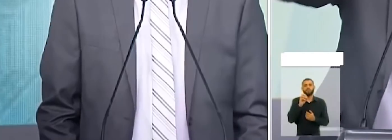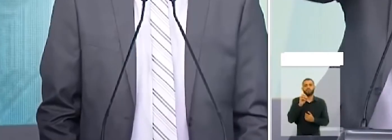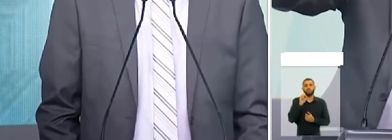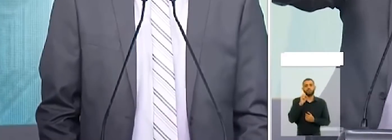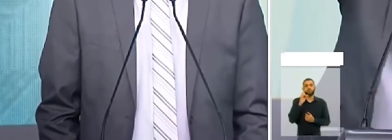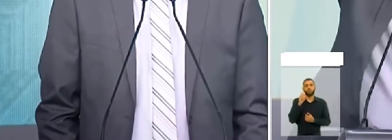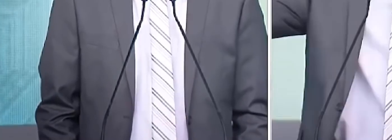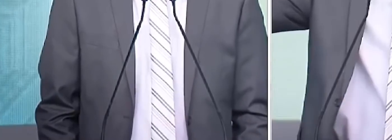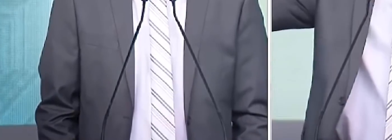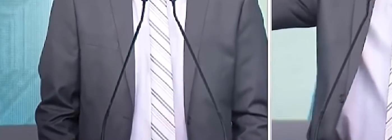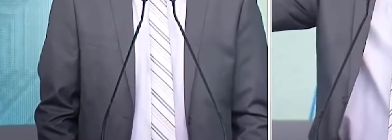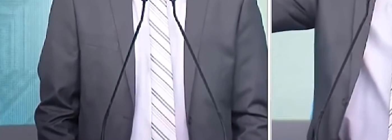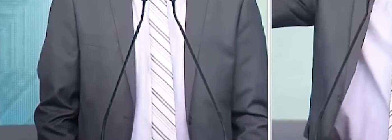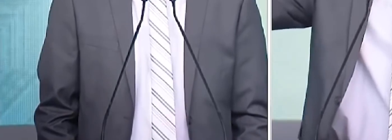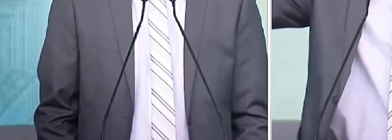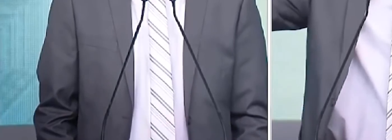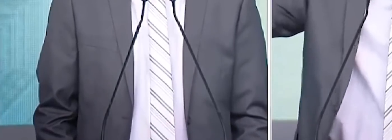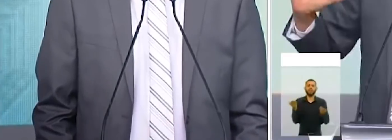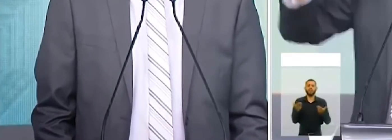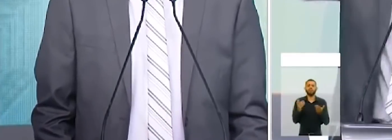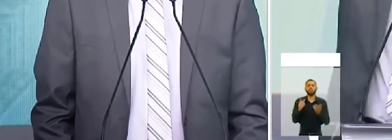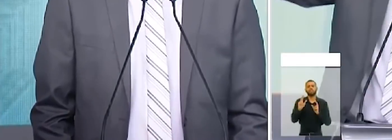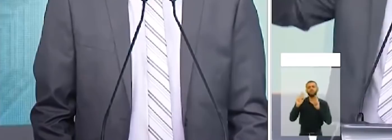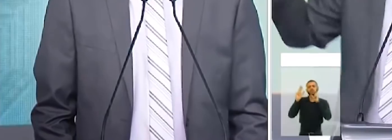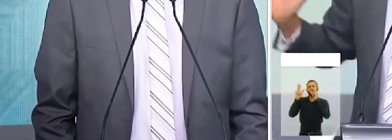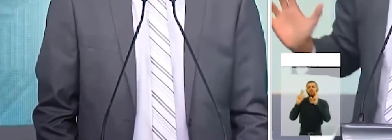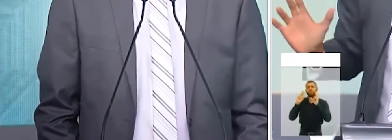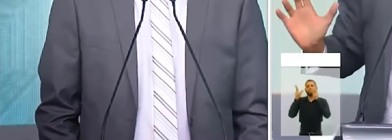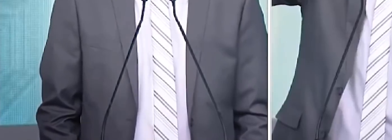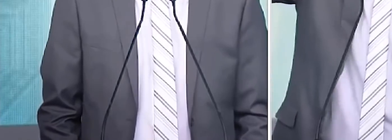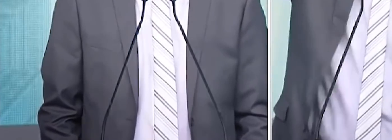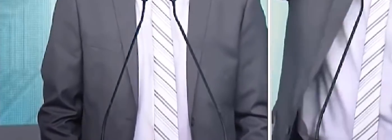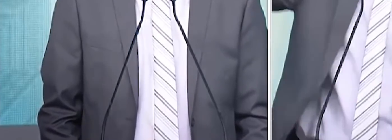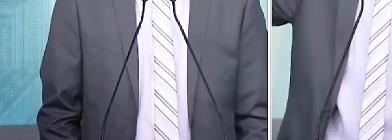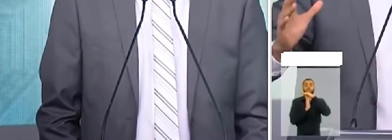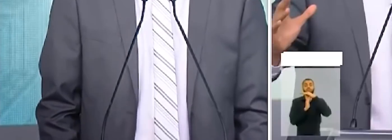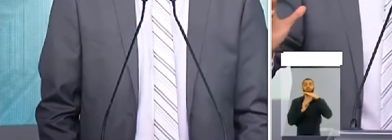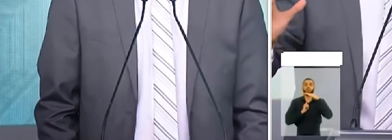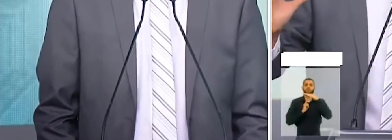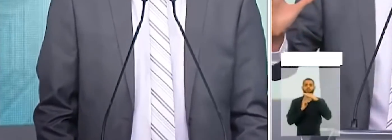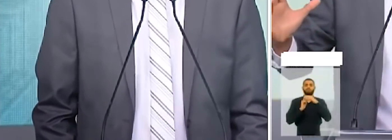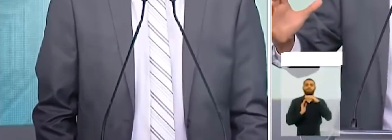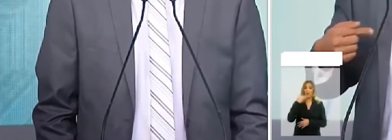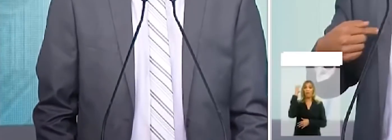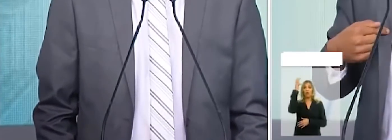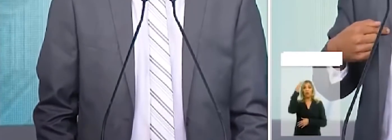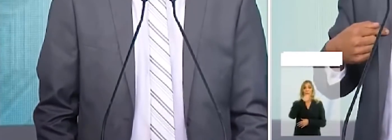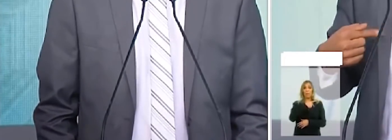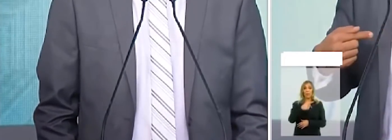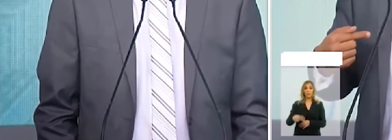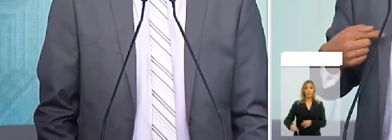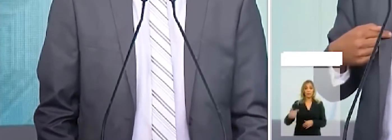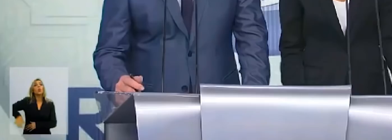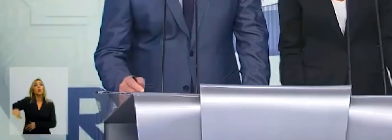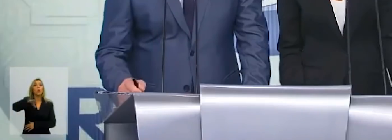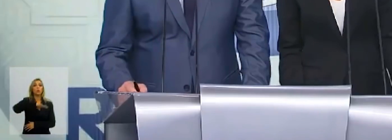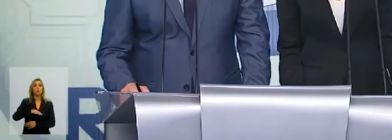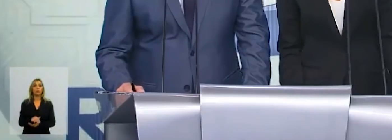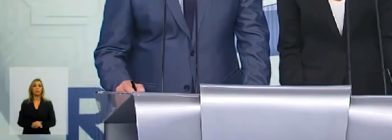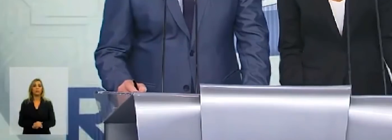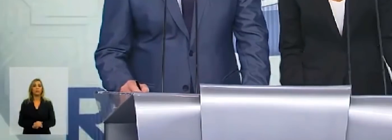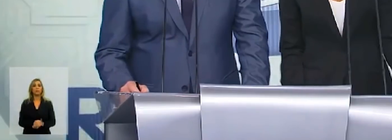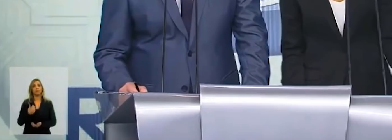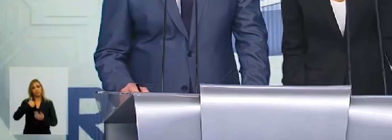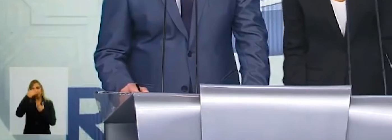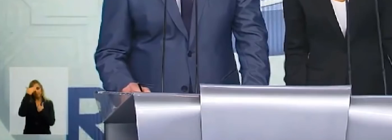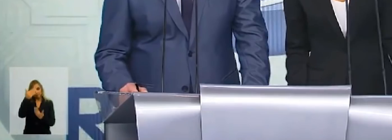A Rússia com a China, casalzinho, os dois juntos. Um taca a bola, o outro corta. E o mexicano querem matar com o Cabo Daciolo 51. Obrigado,